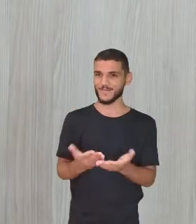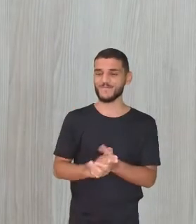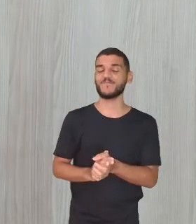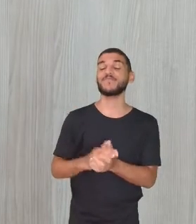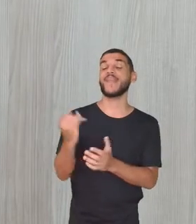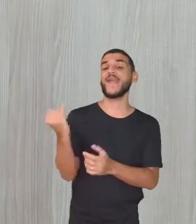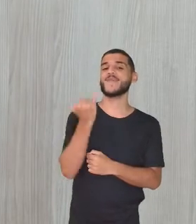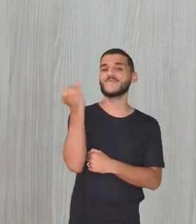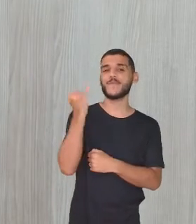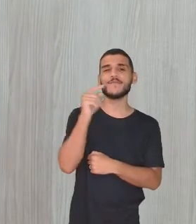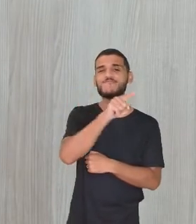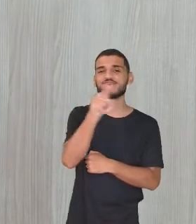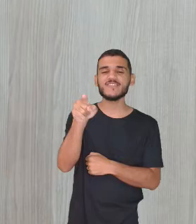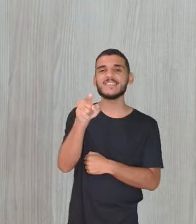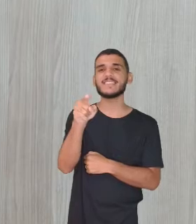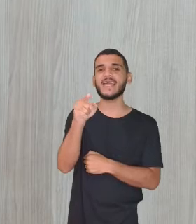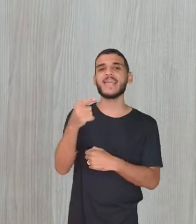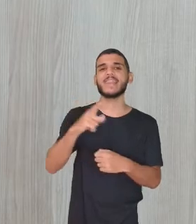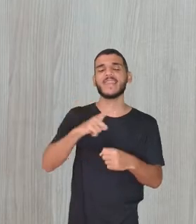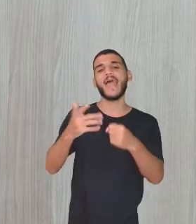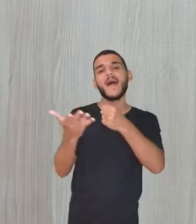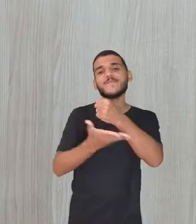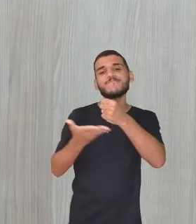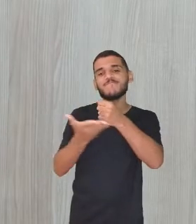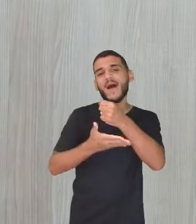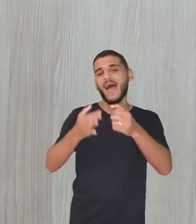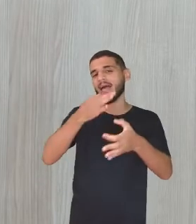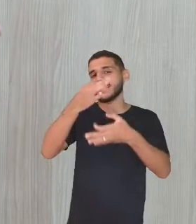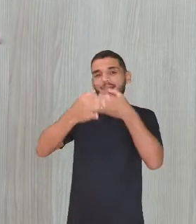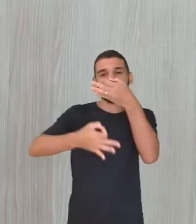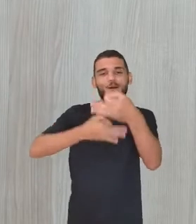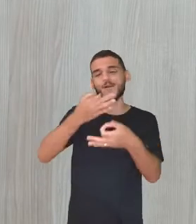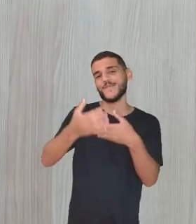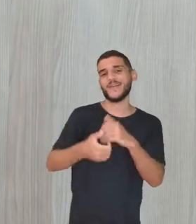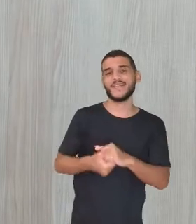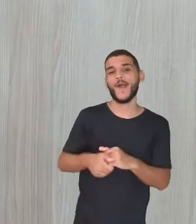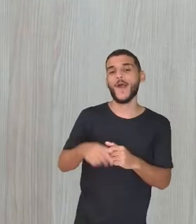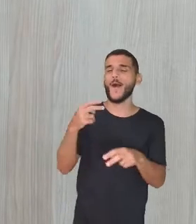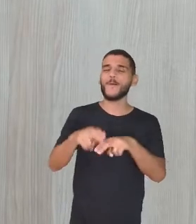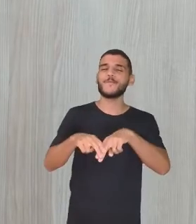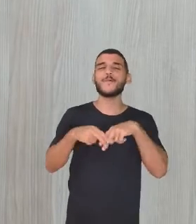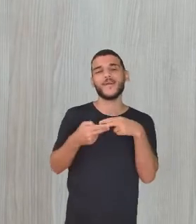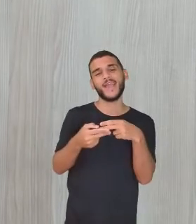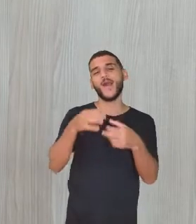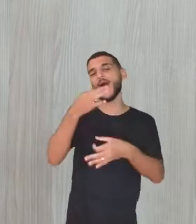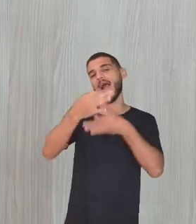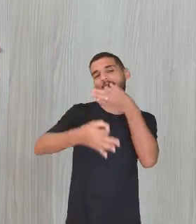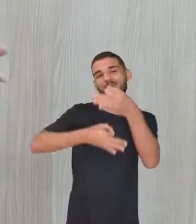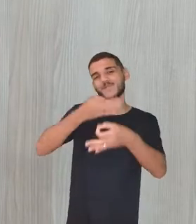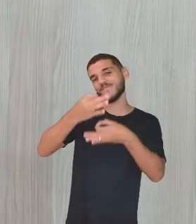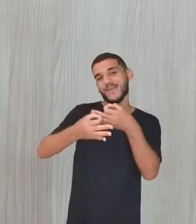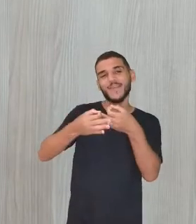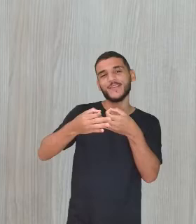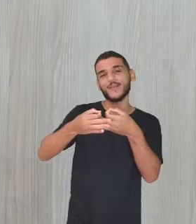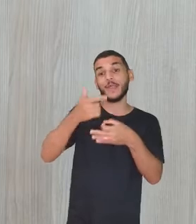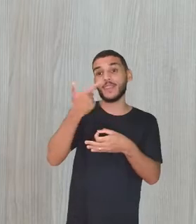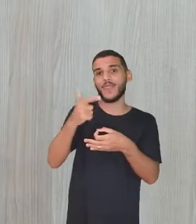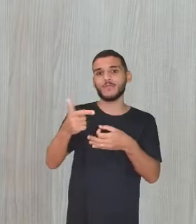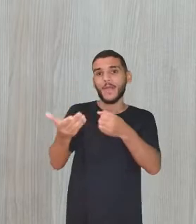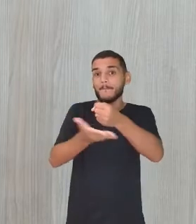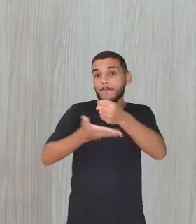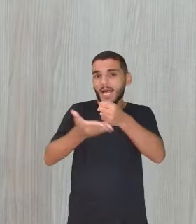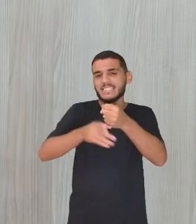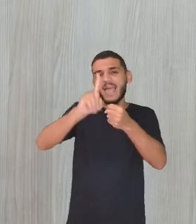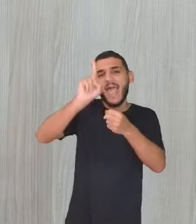importante que você fundamente seus argumentos. Todo mundo tem uma opinião, não é mesmo? Porque um argumento não fundamentado é mera opinião. E de